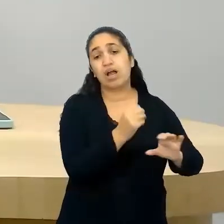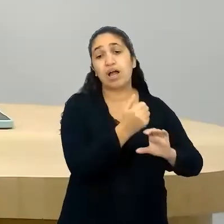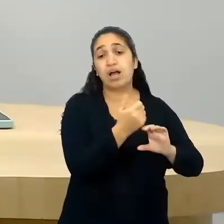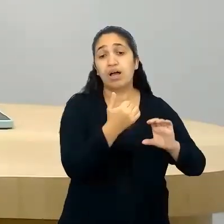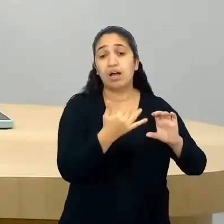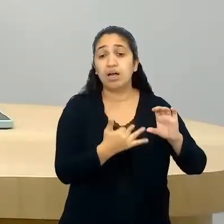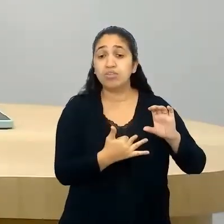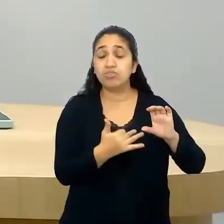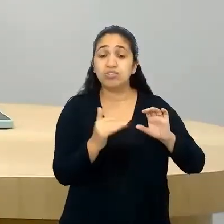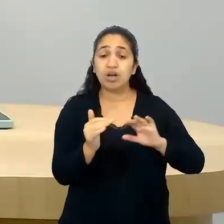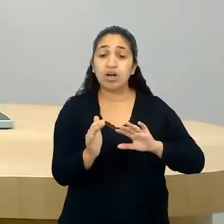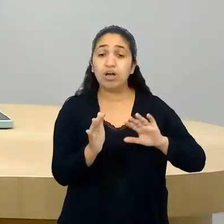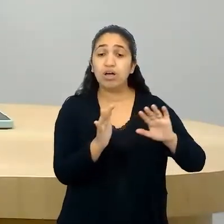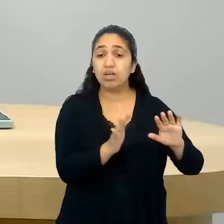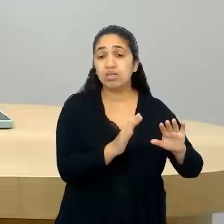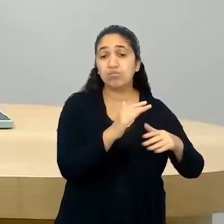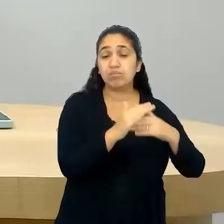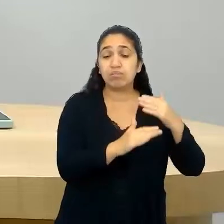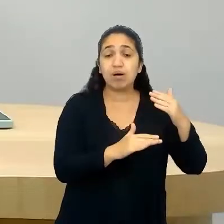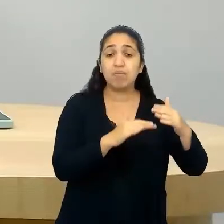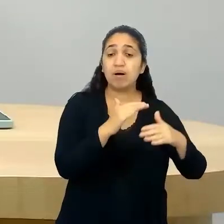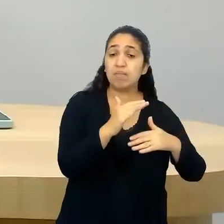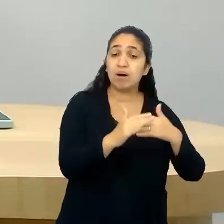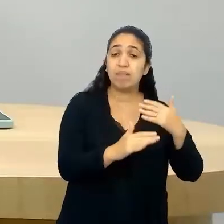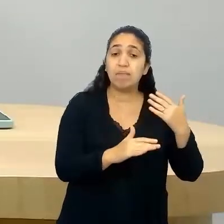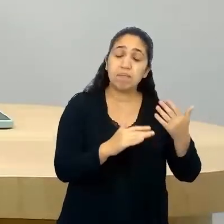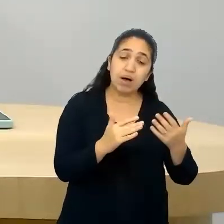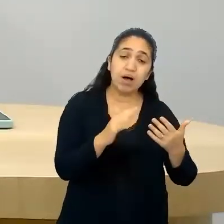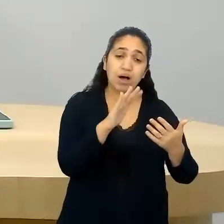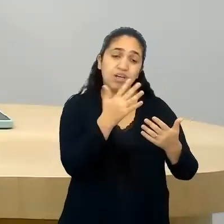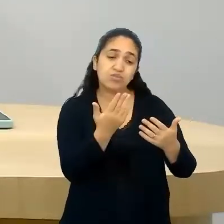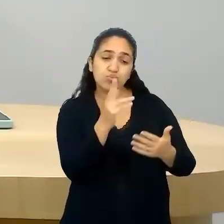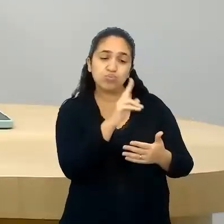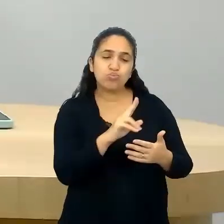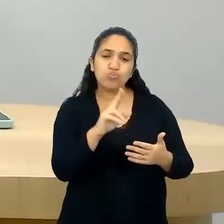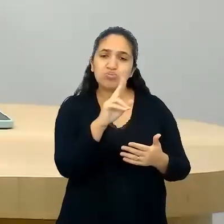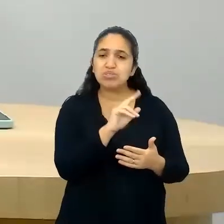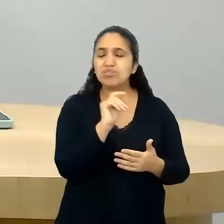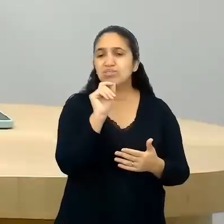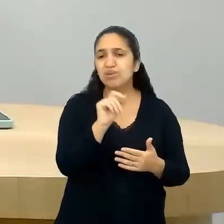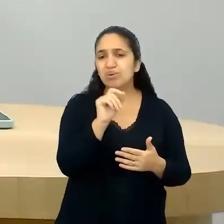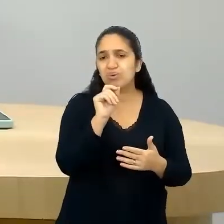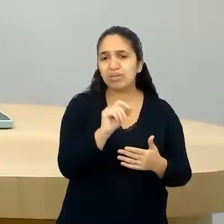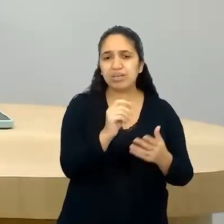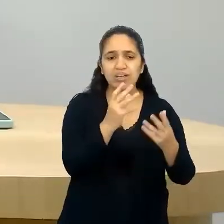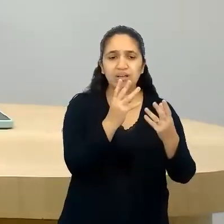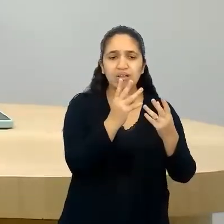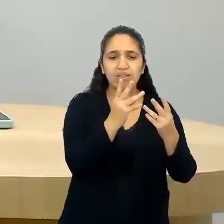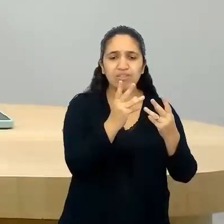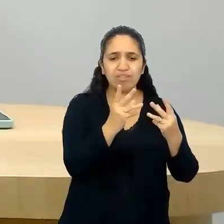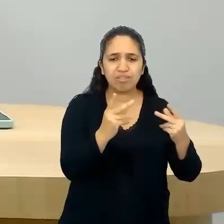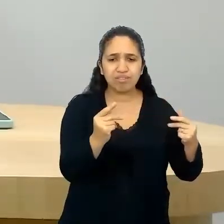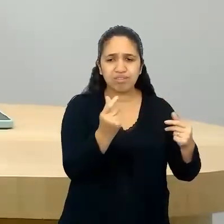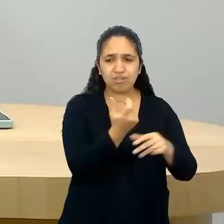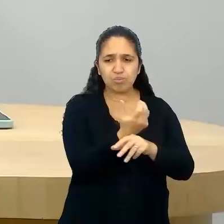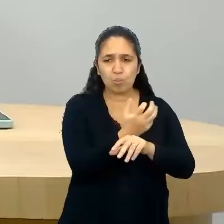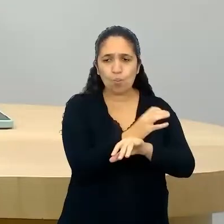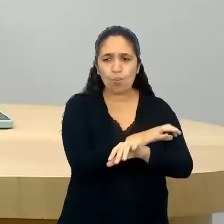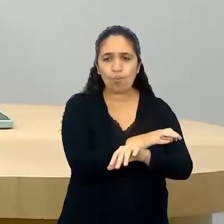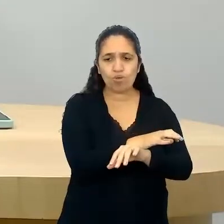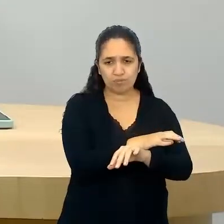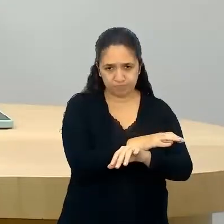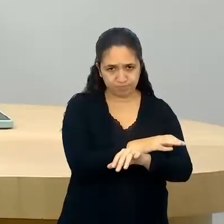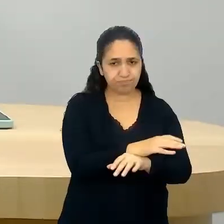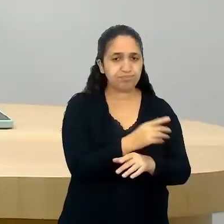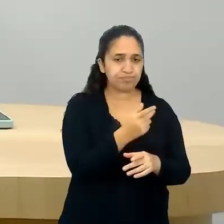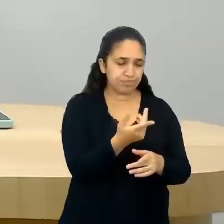características aí de ser, né, com o passar do tempo e dependendo da sua utilização, né, aquela famosa desertificação antrópica, né, na